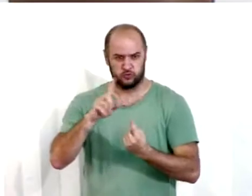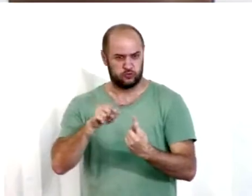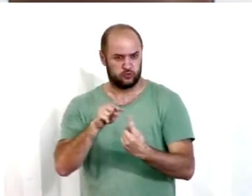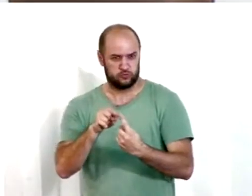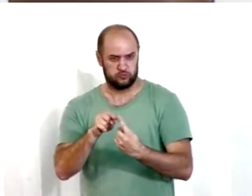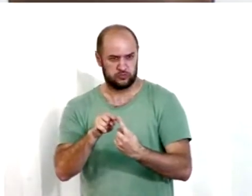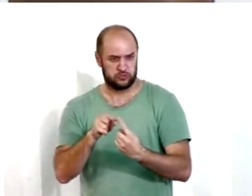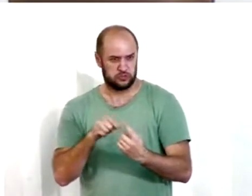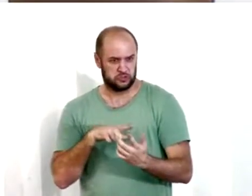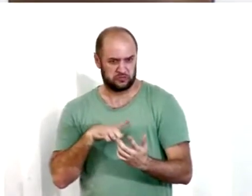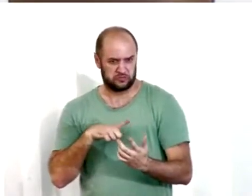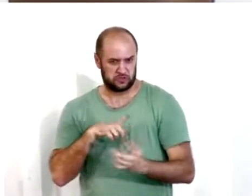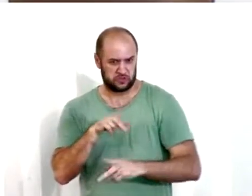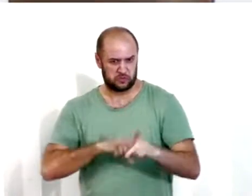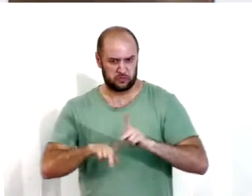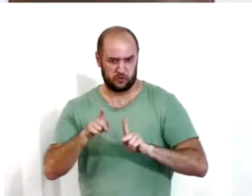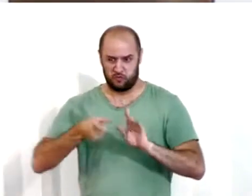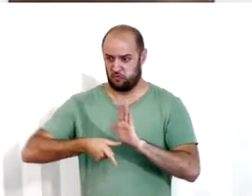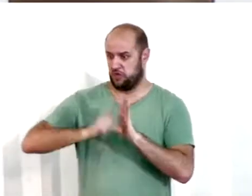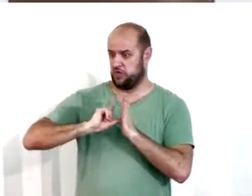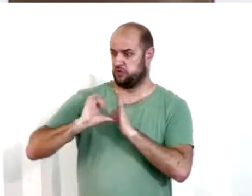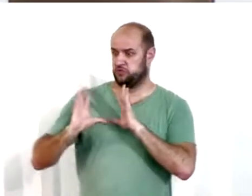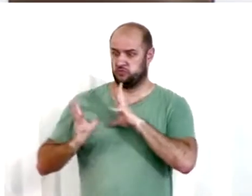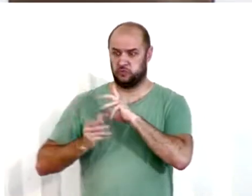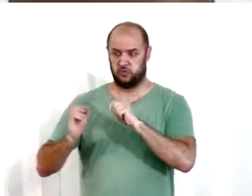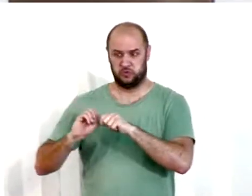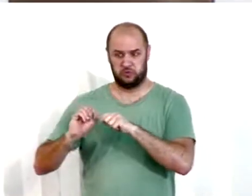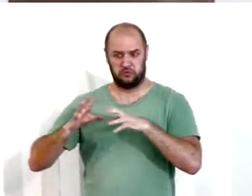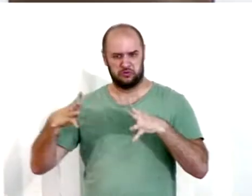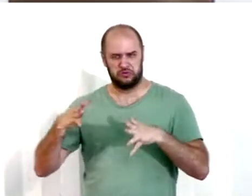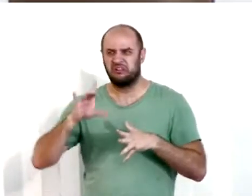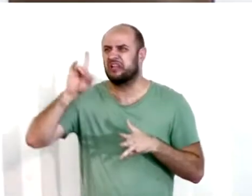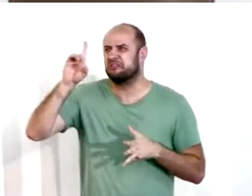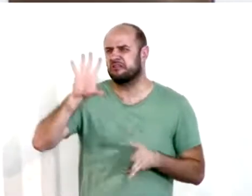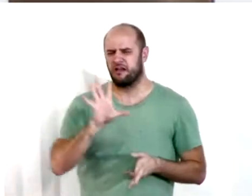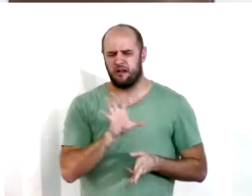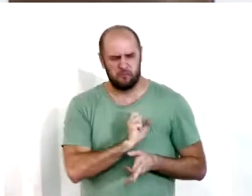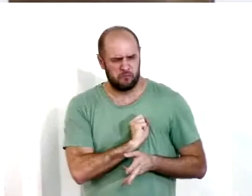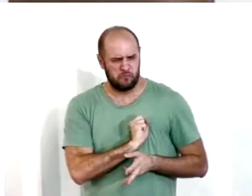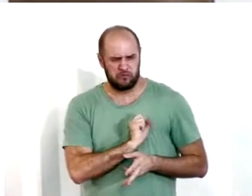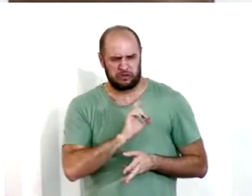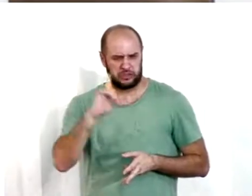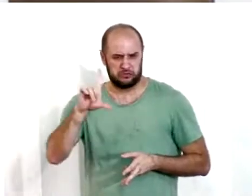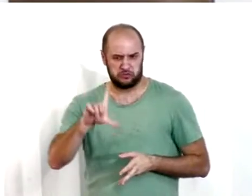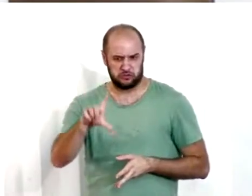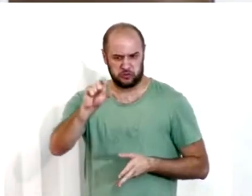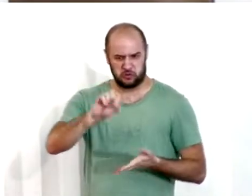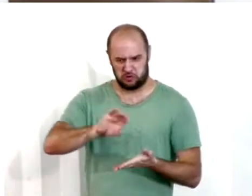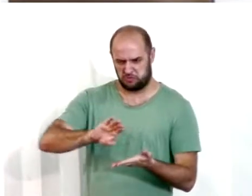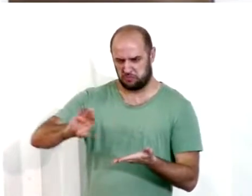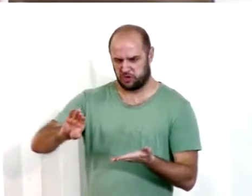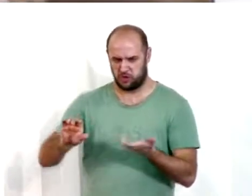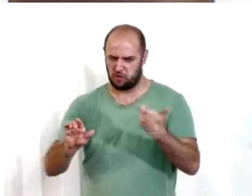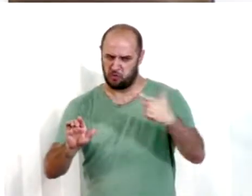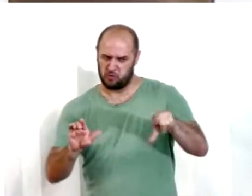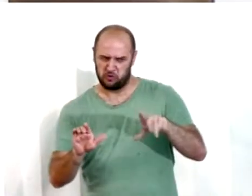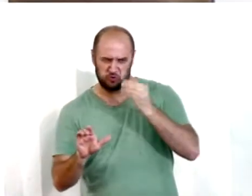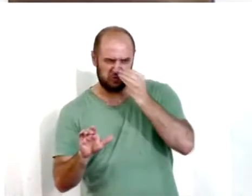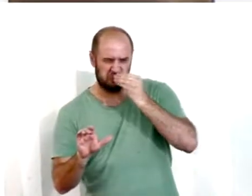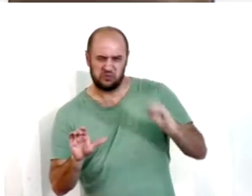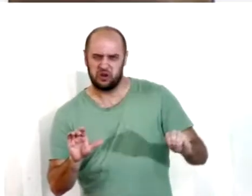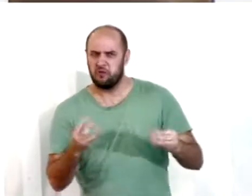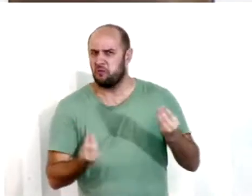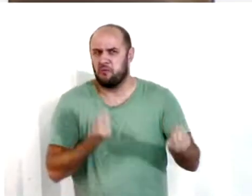povo, antes mesmo de criar todas as coisas. Esse Deus, sendo Deus de amor, Ele vai selecionar alguns e preterir outros. Como